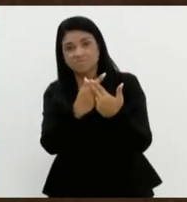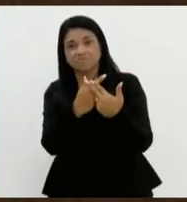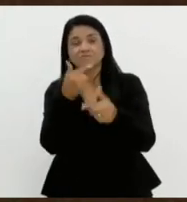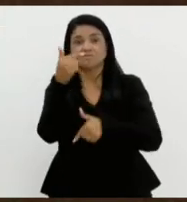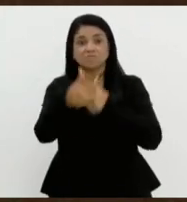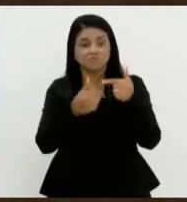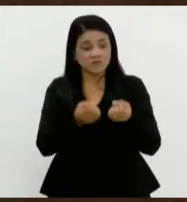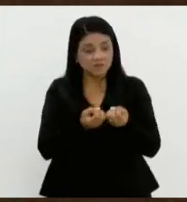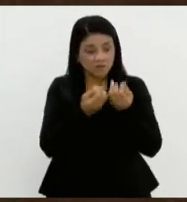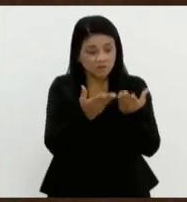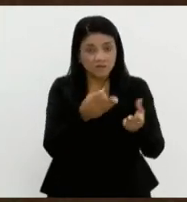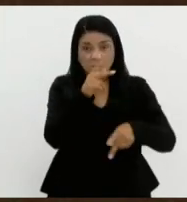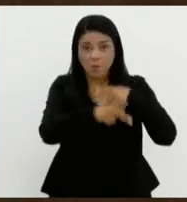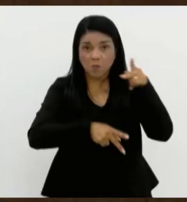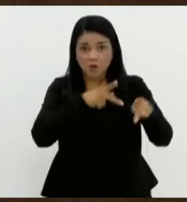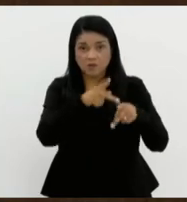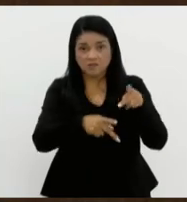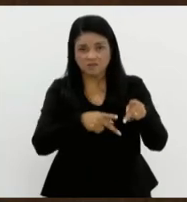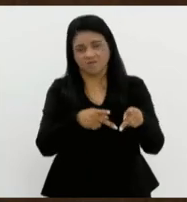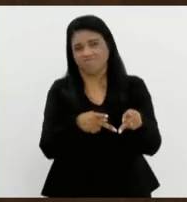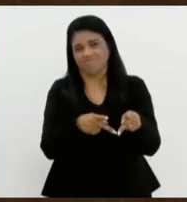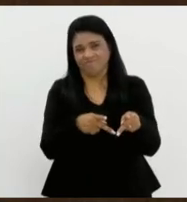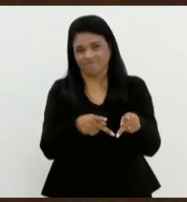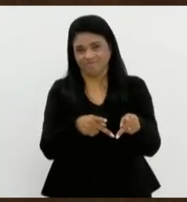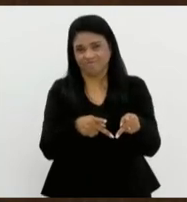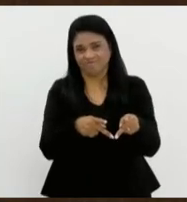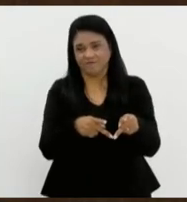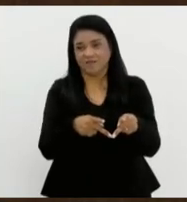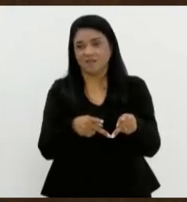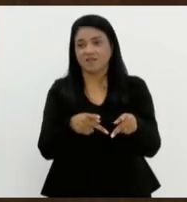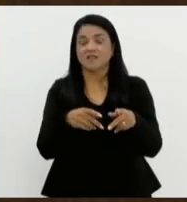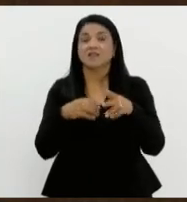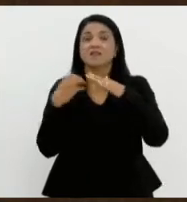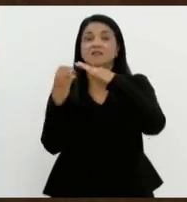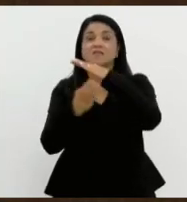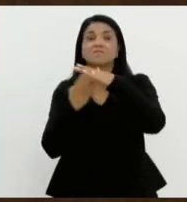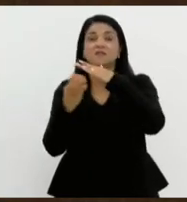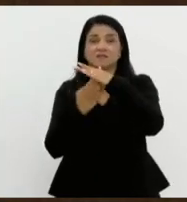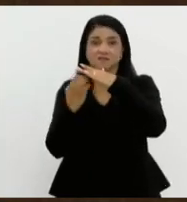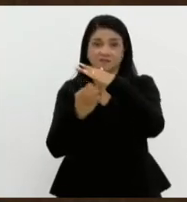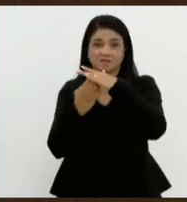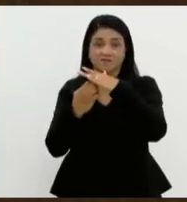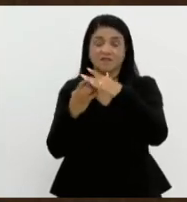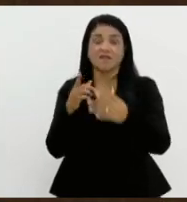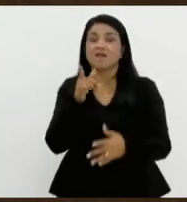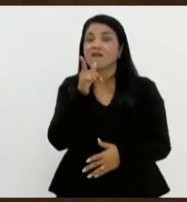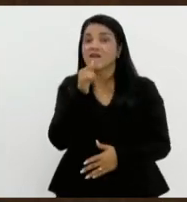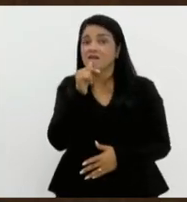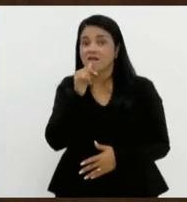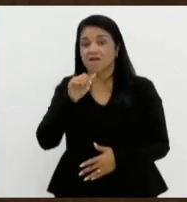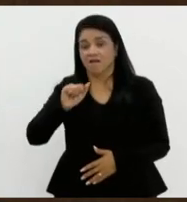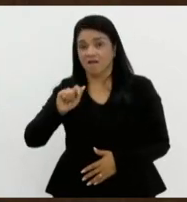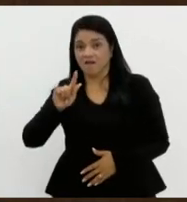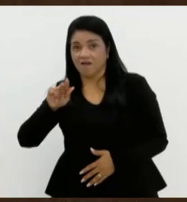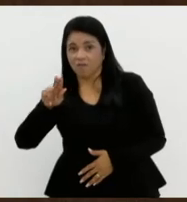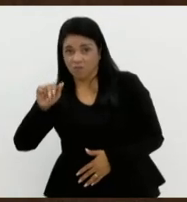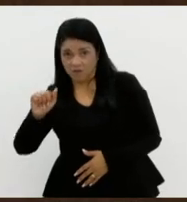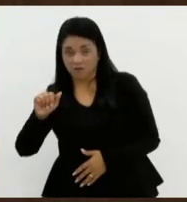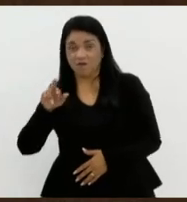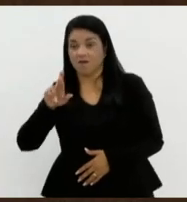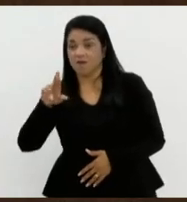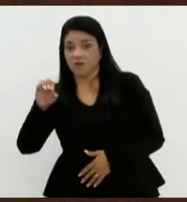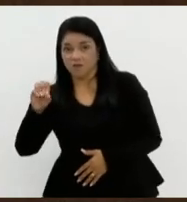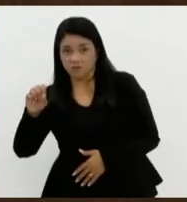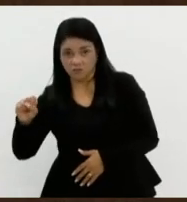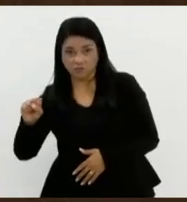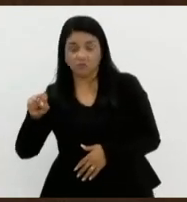a população, a concessionárias. Exemplo, Água dos Rios, que é uma vergonha. Então, quero dizer aqui que é outro